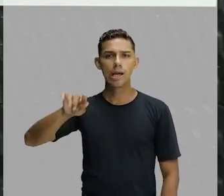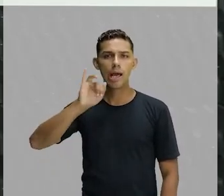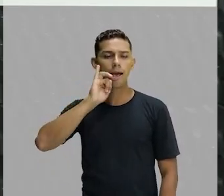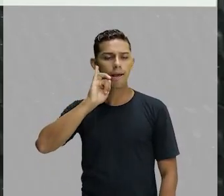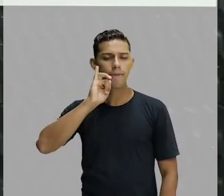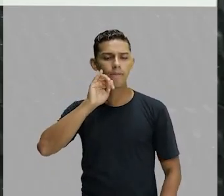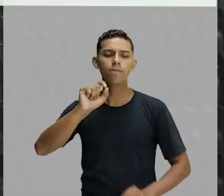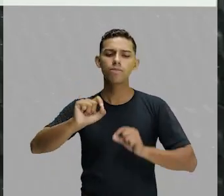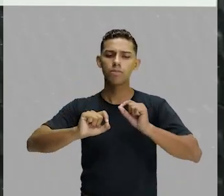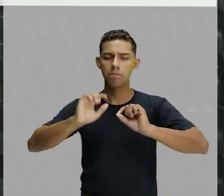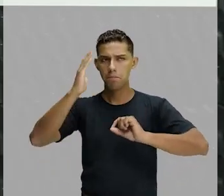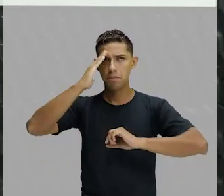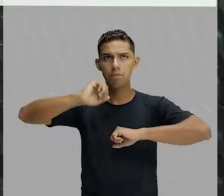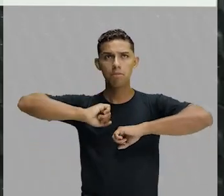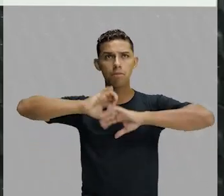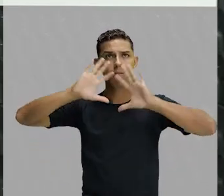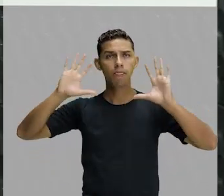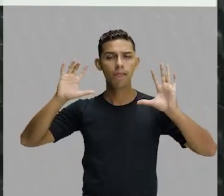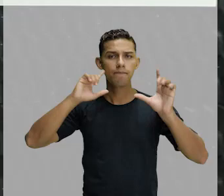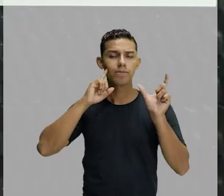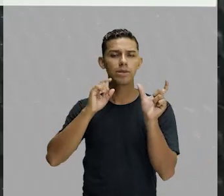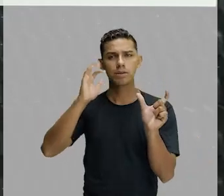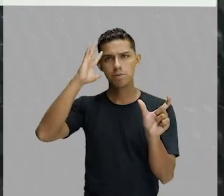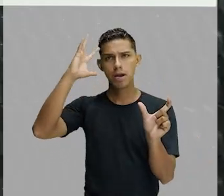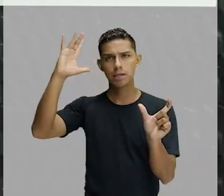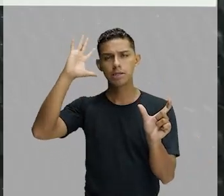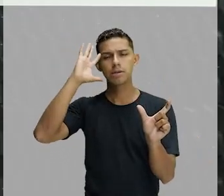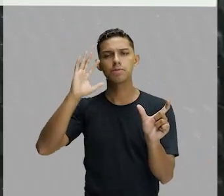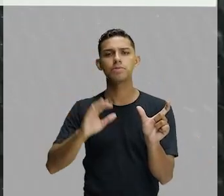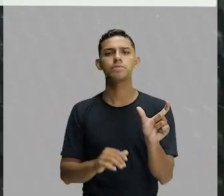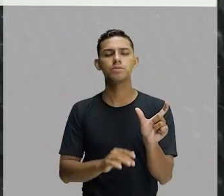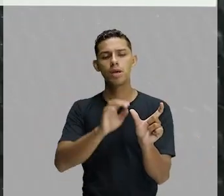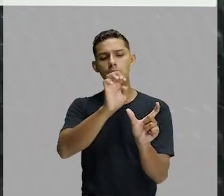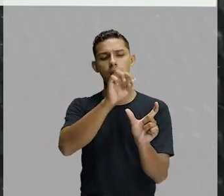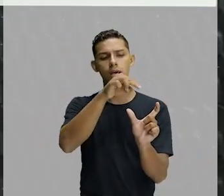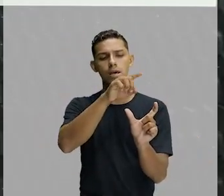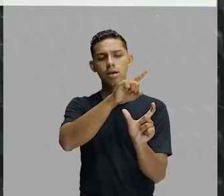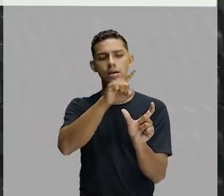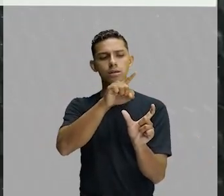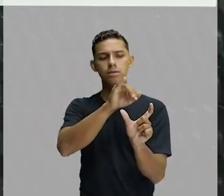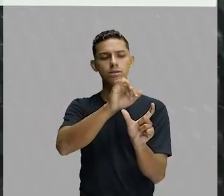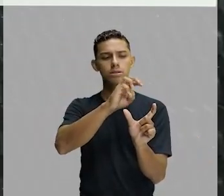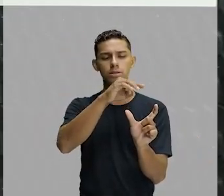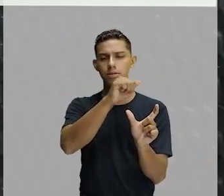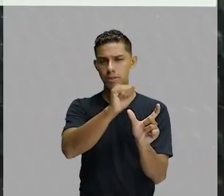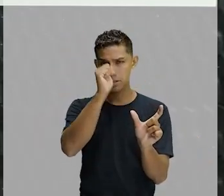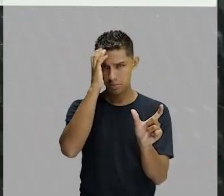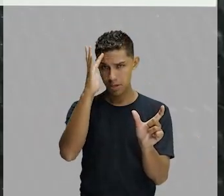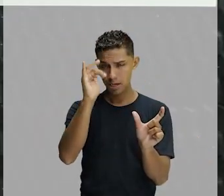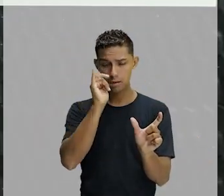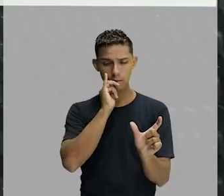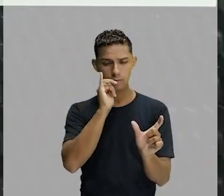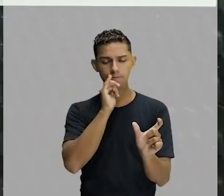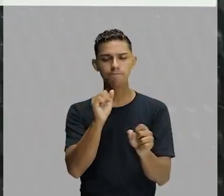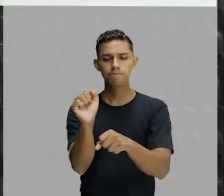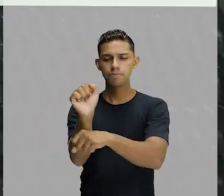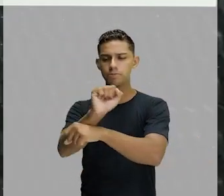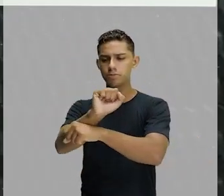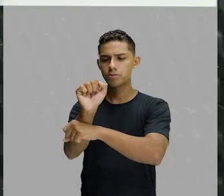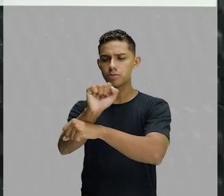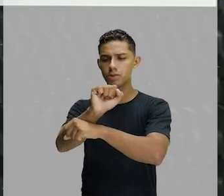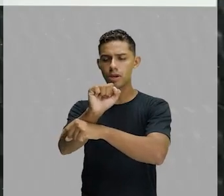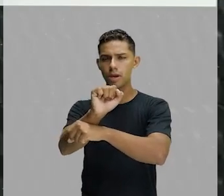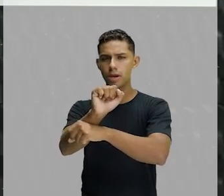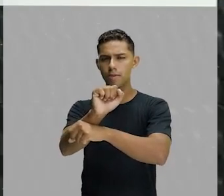que seria um cofator. Imagina que a enzima é um carro. Você quer dirigir esse carro, beleza. Mas você consegue dirigir esse carro sem a